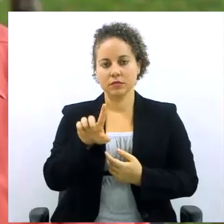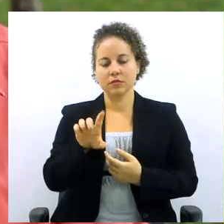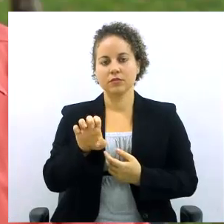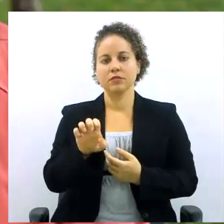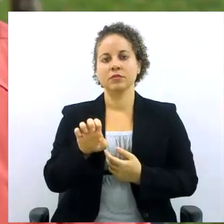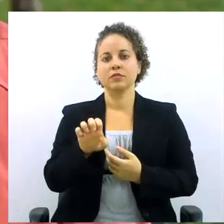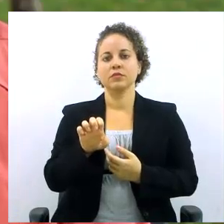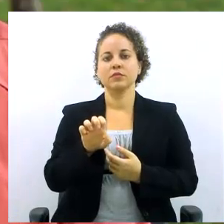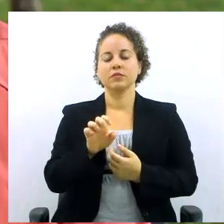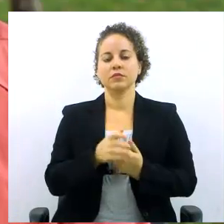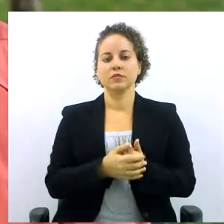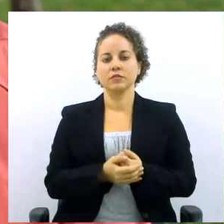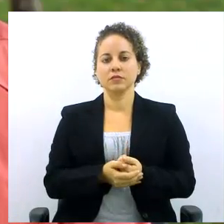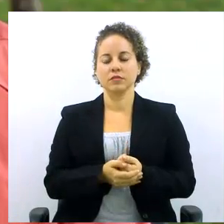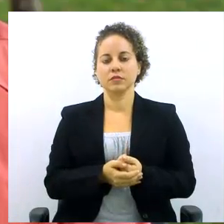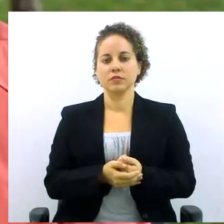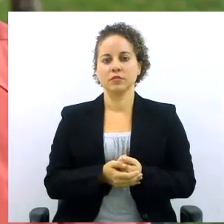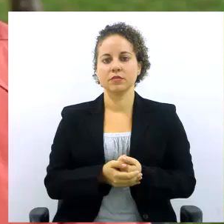papel